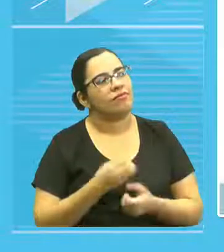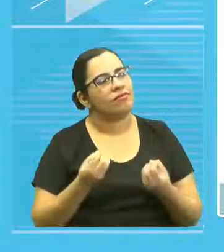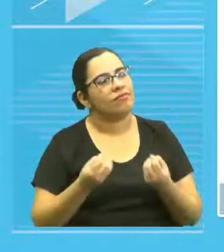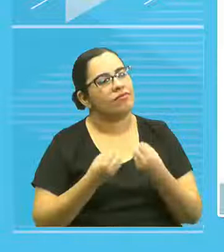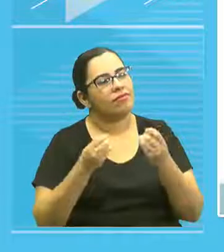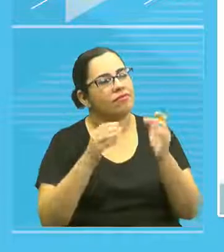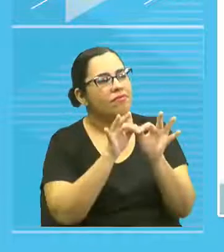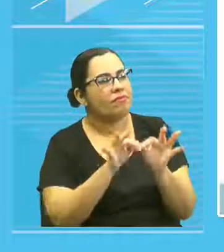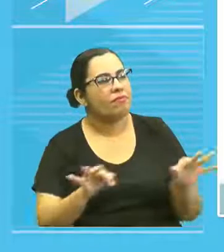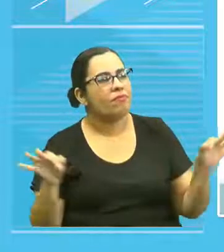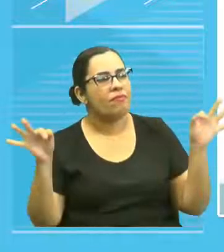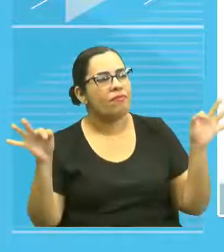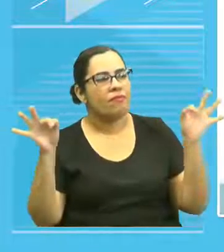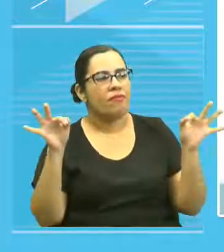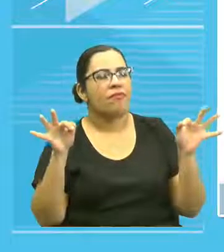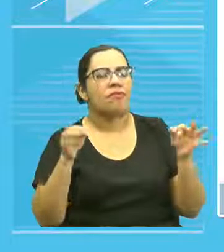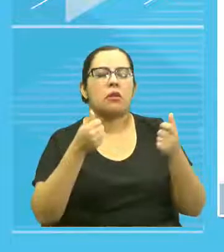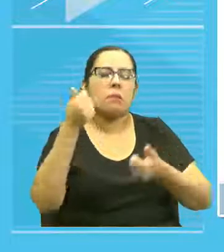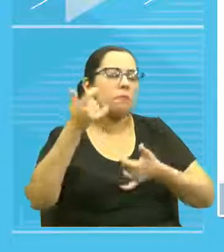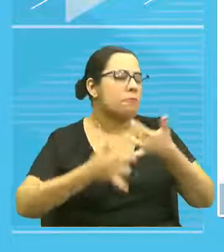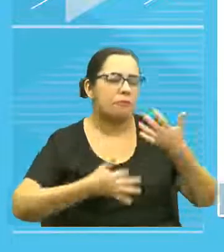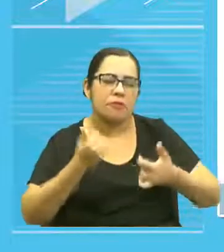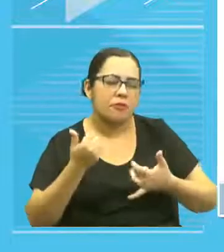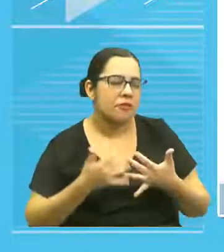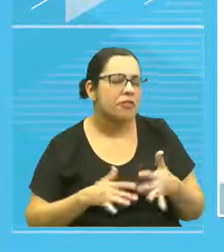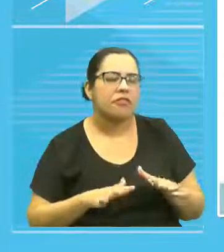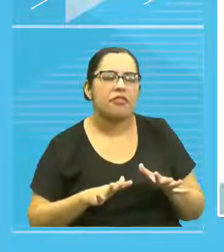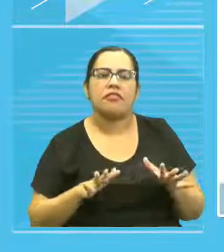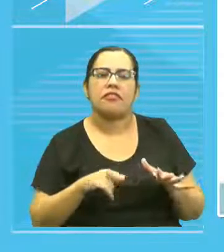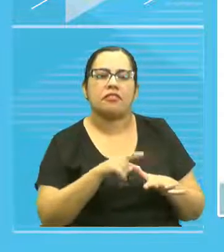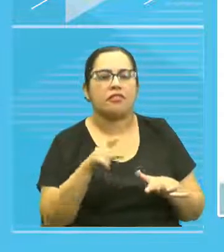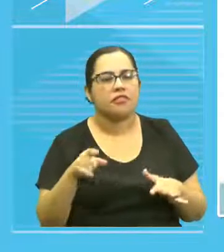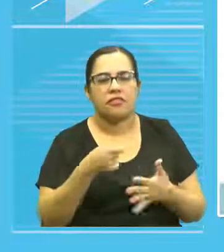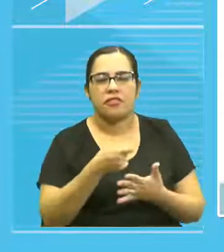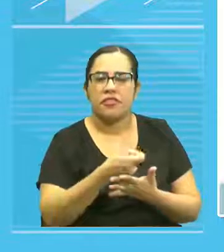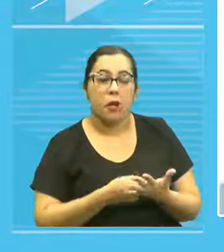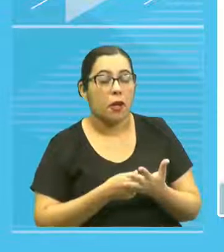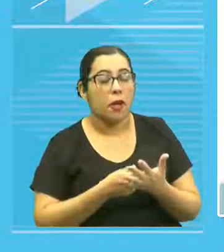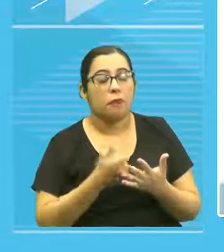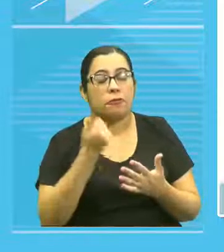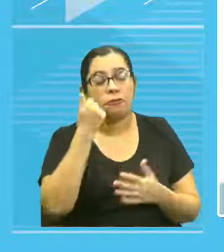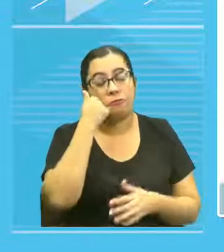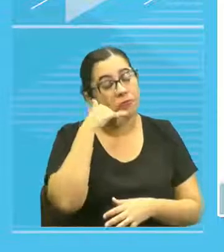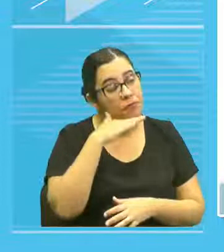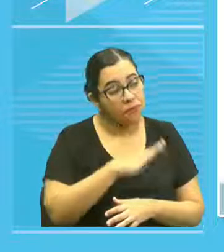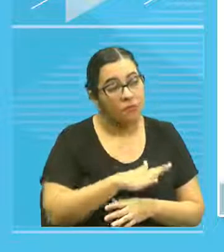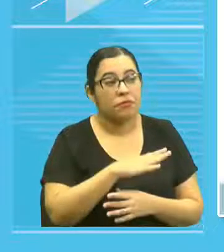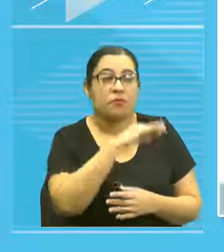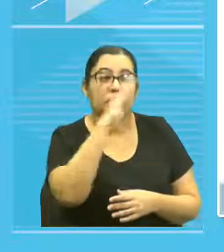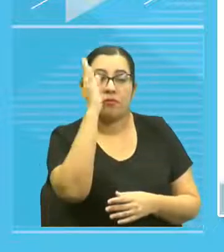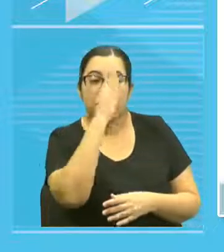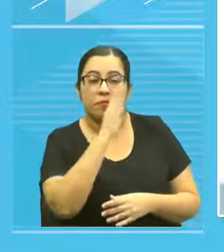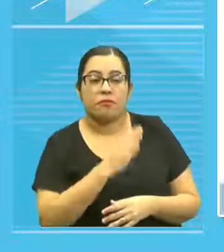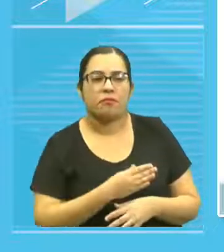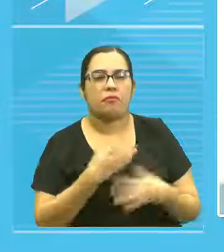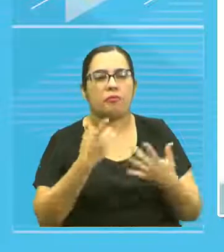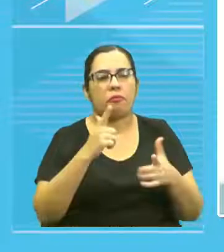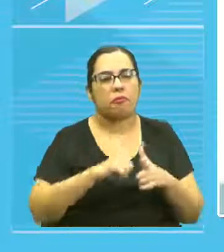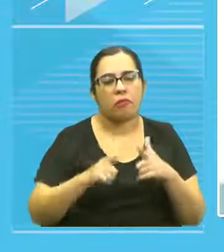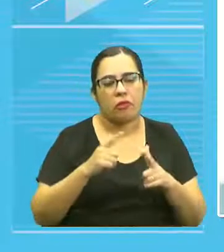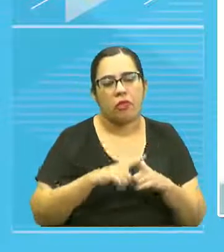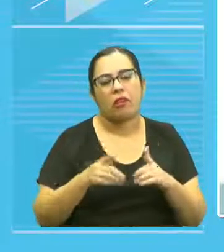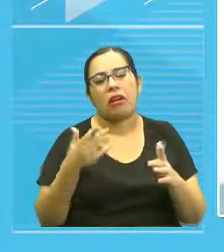eu usar em frases justificativas explicativa tu vai levar ele para redações mais natural o Brasil encontra-se em crise